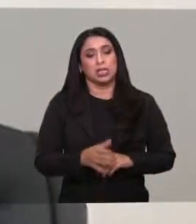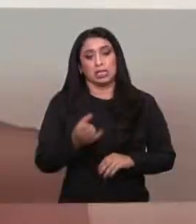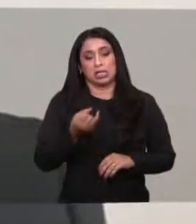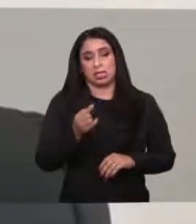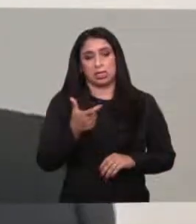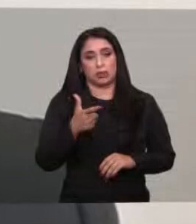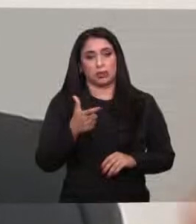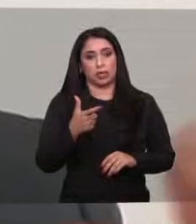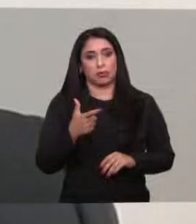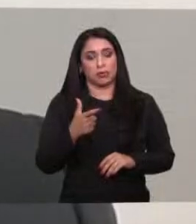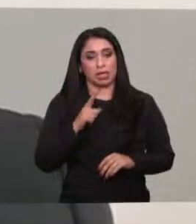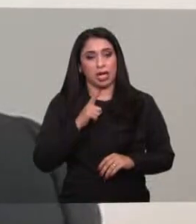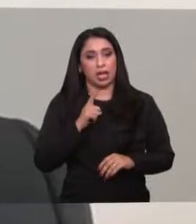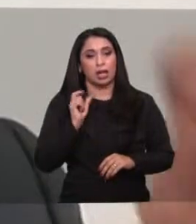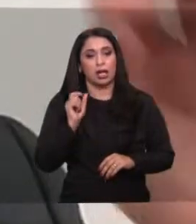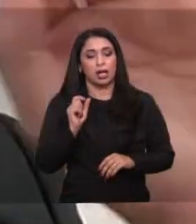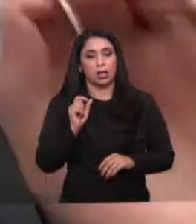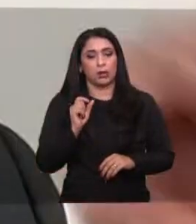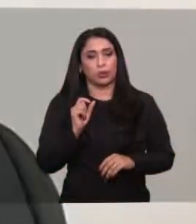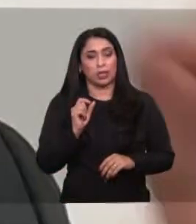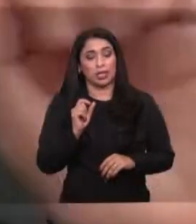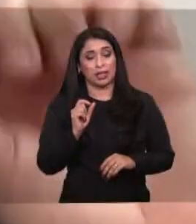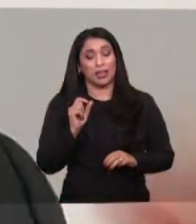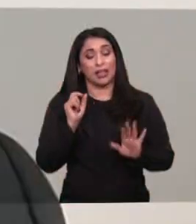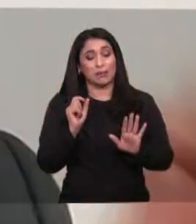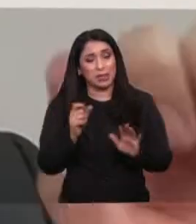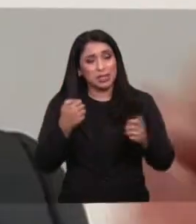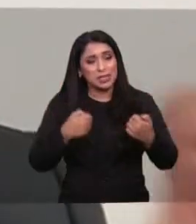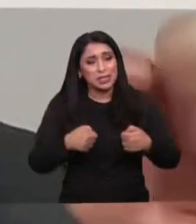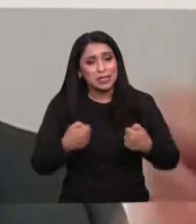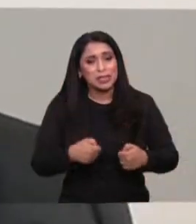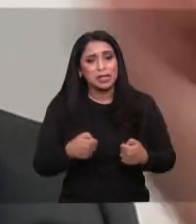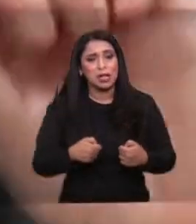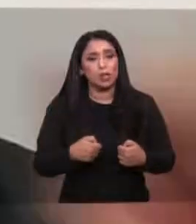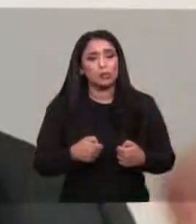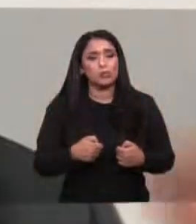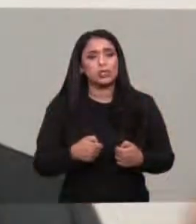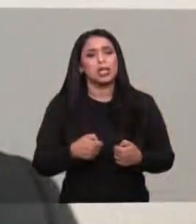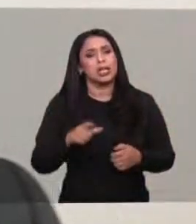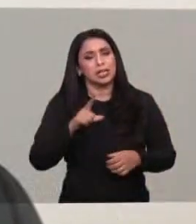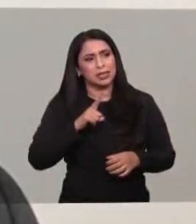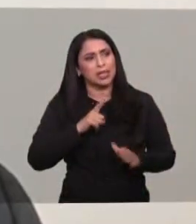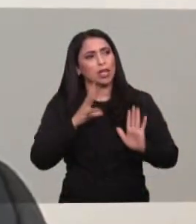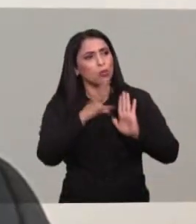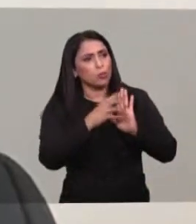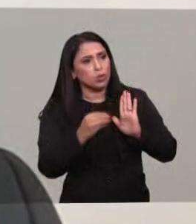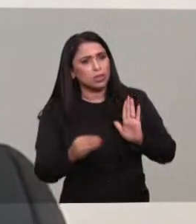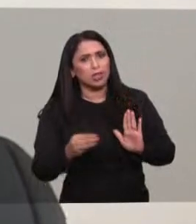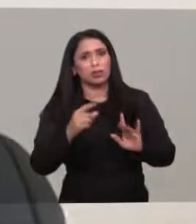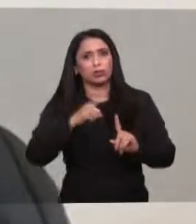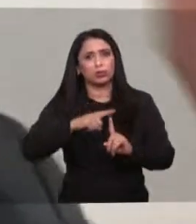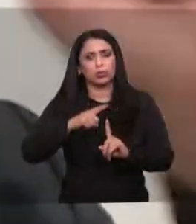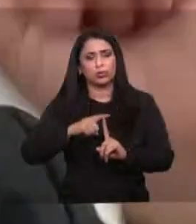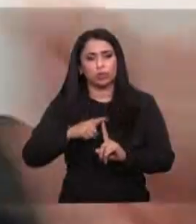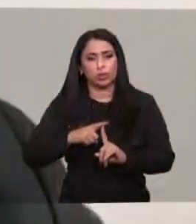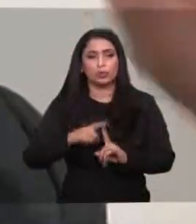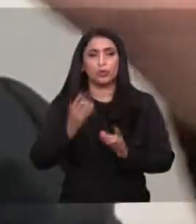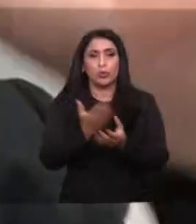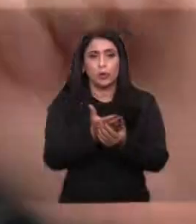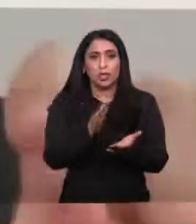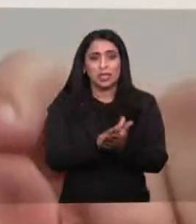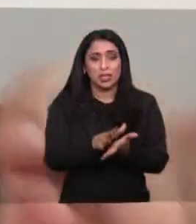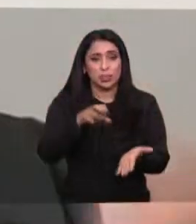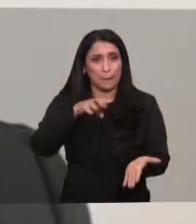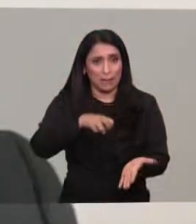neutralidade, por outro cabe-nos a permanente busca por um modelo racional de processo penal, que